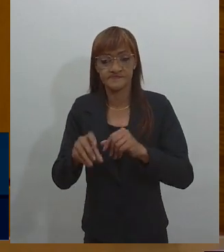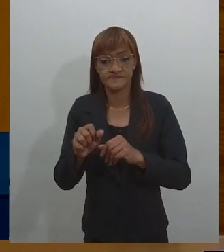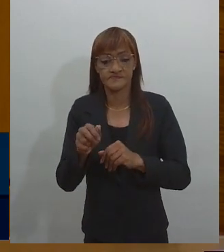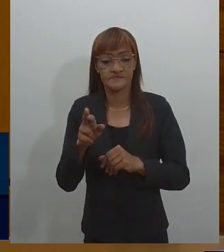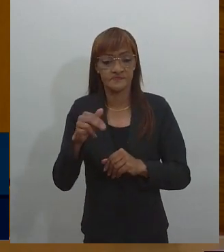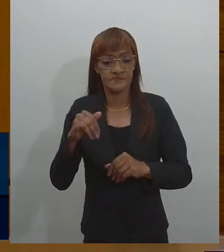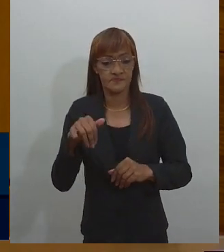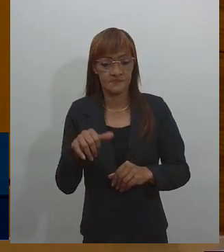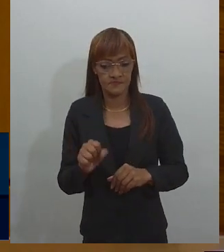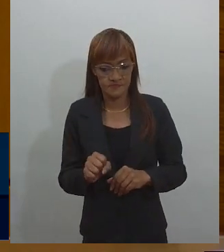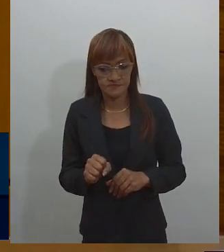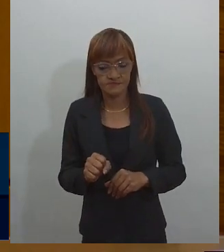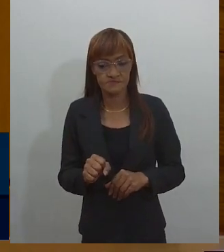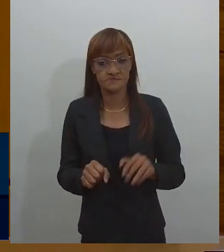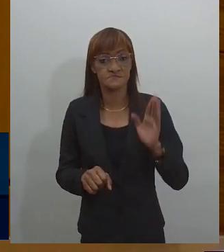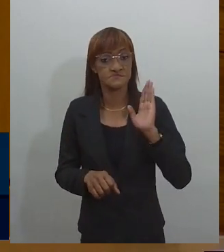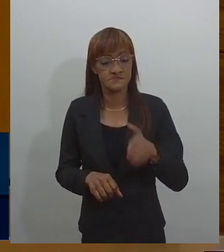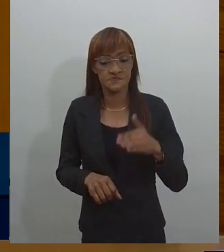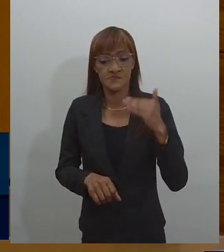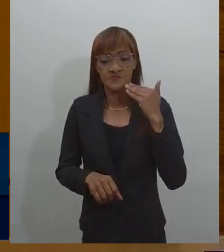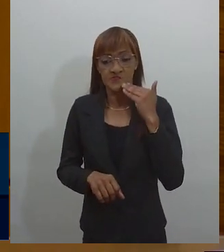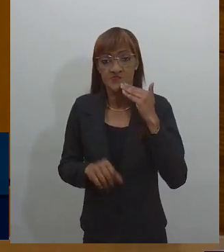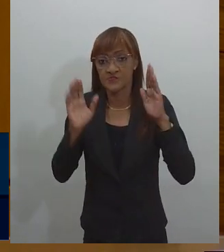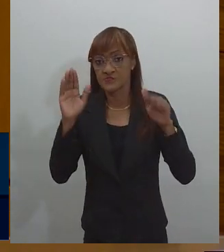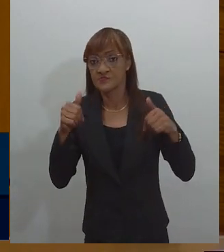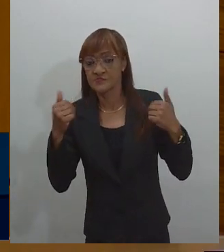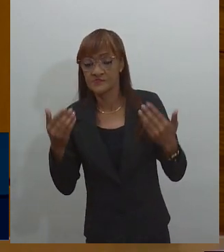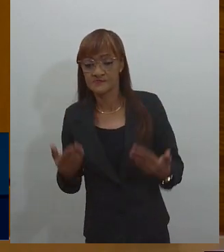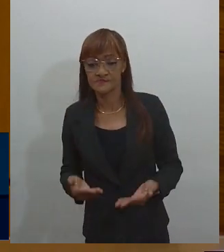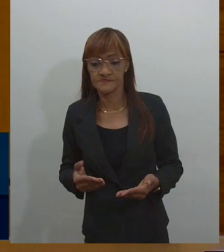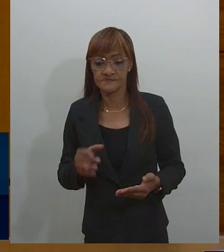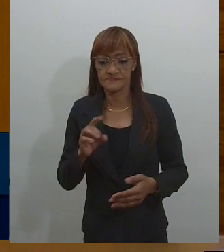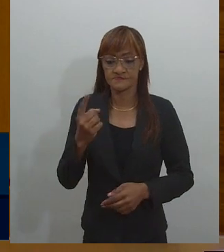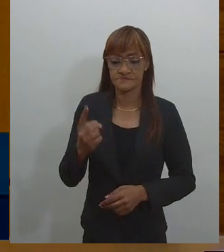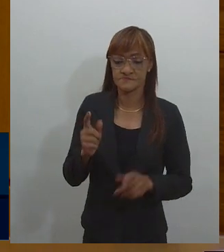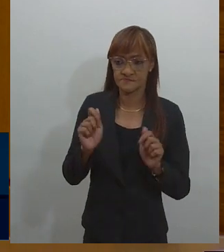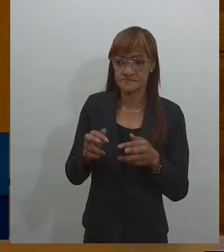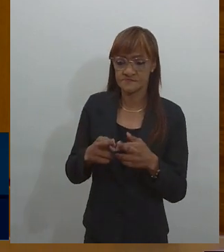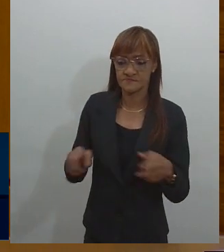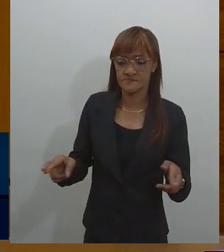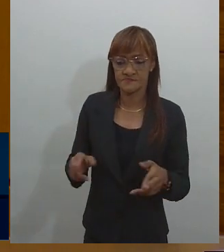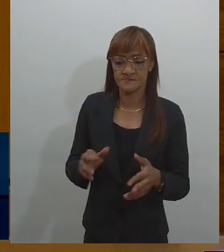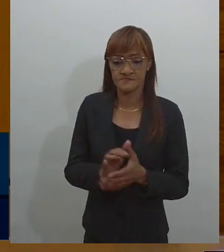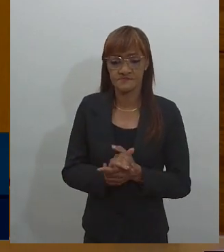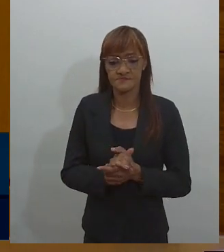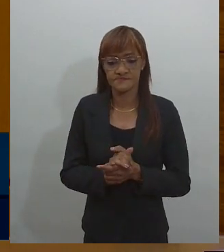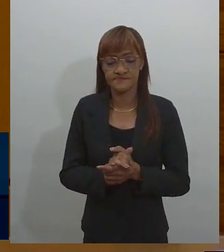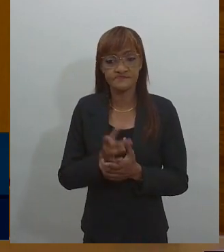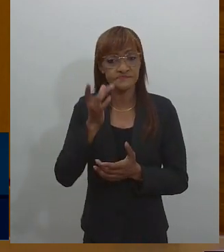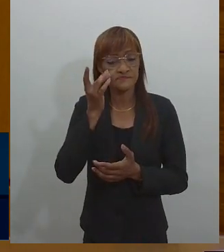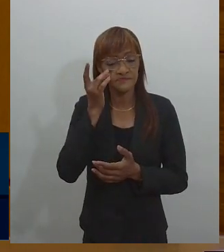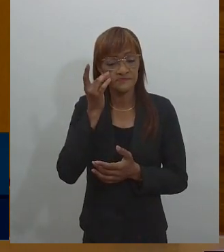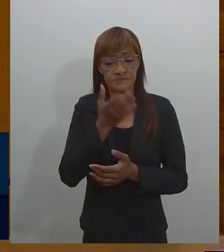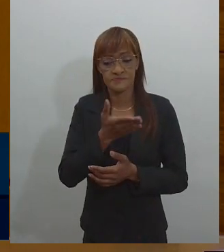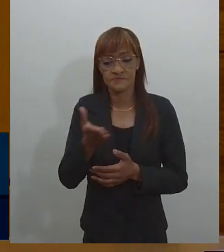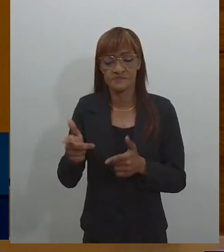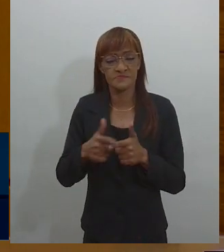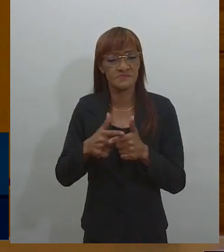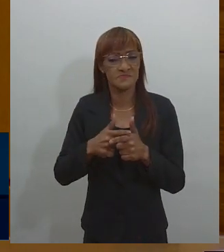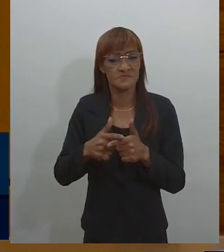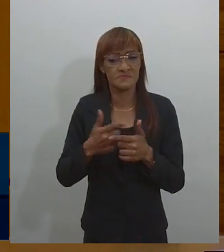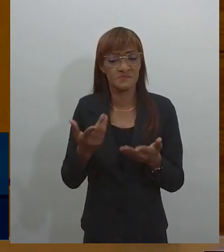sei se um tapa-buraco só vai resolver mais, diante daquela situação precária que se encontra aquela